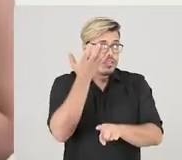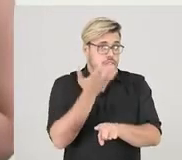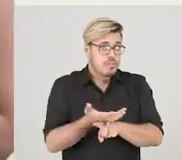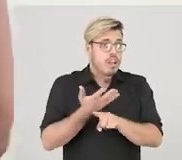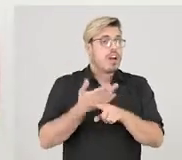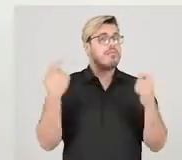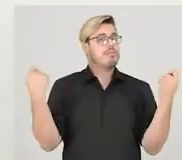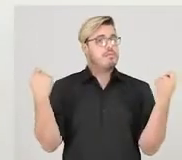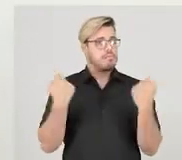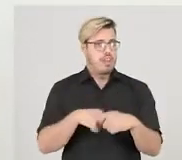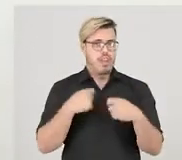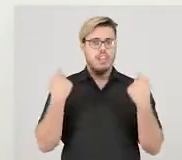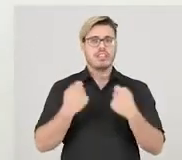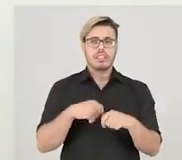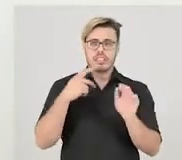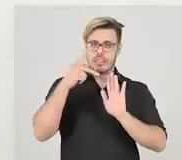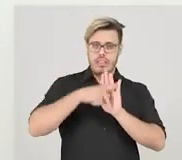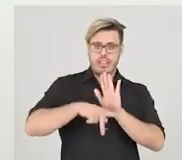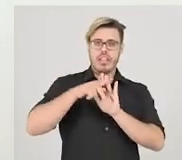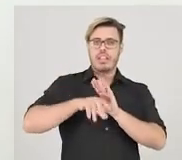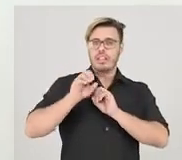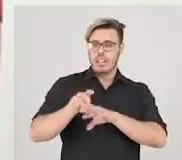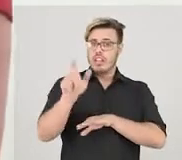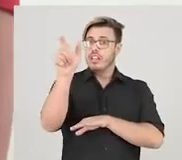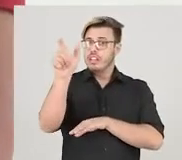vocês. Ok?